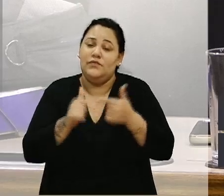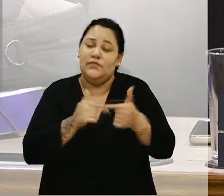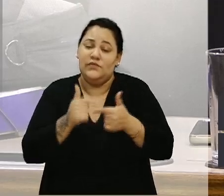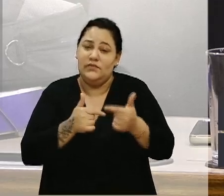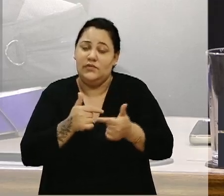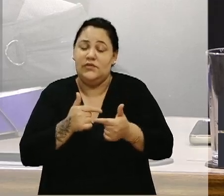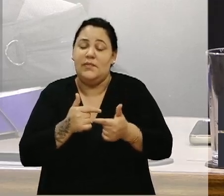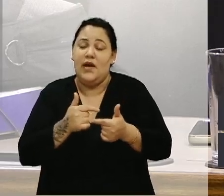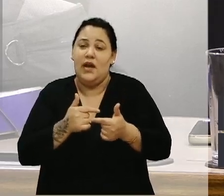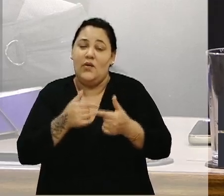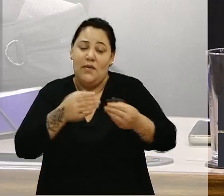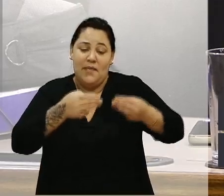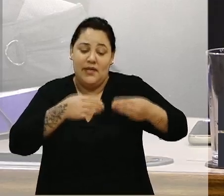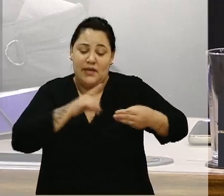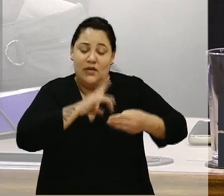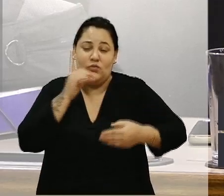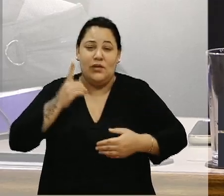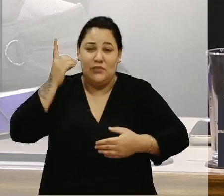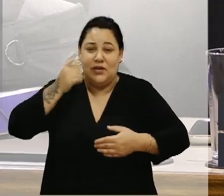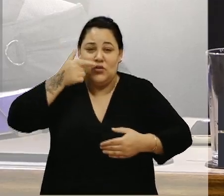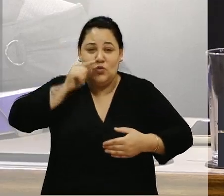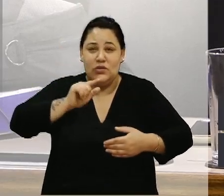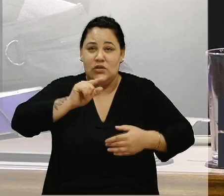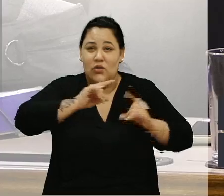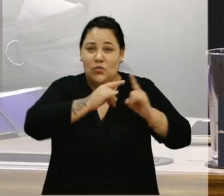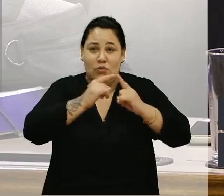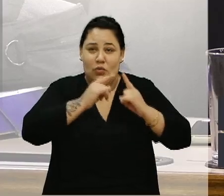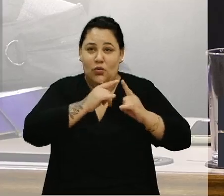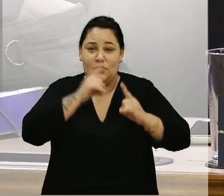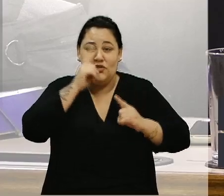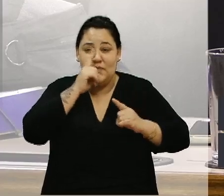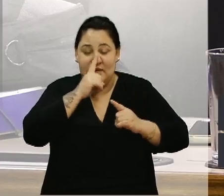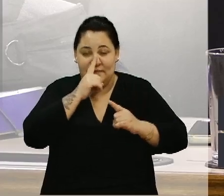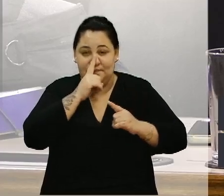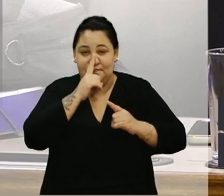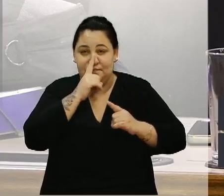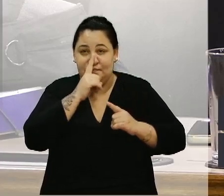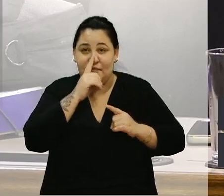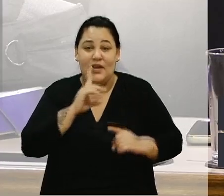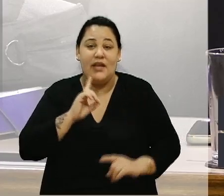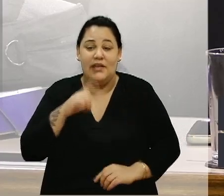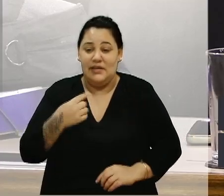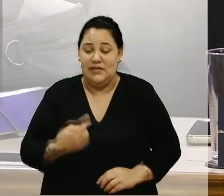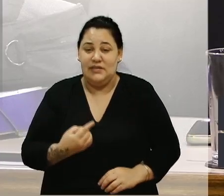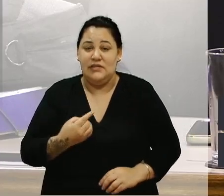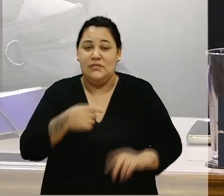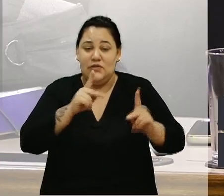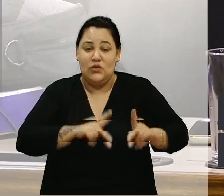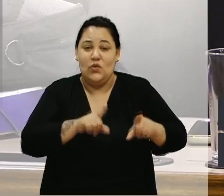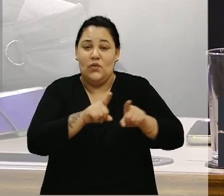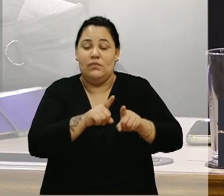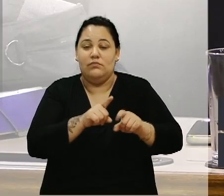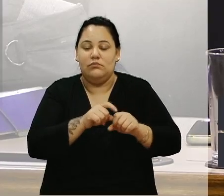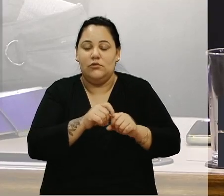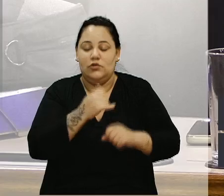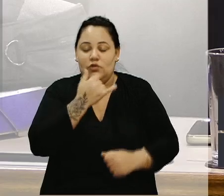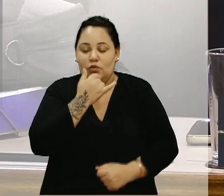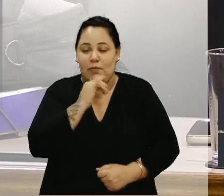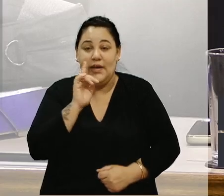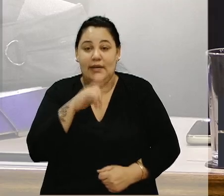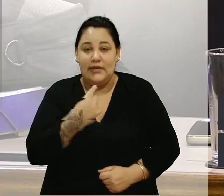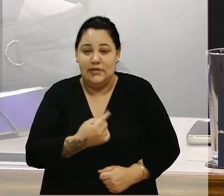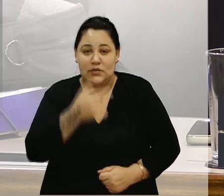do PSDB que conseguiu uma emenda por Clube de Mães para a CEMEX. E a Denise Pessoa já conseguiu também, se não me engano, 200 mil reais. 100, acho que